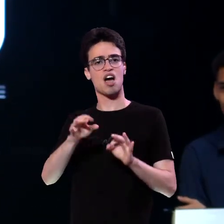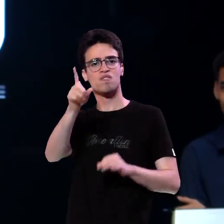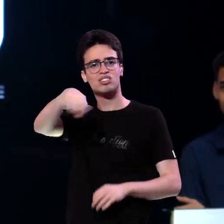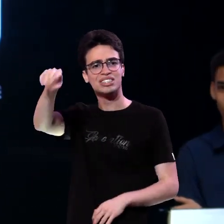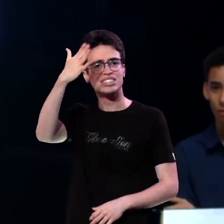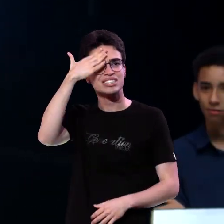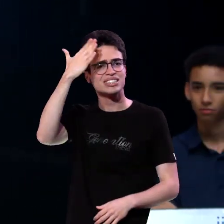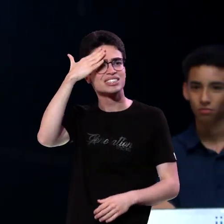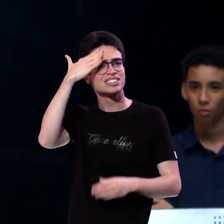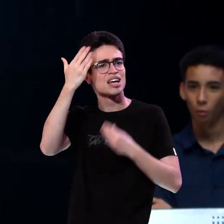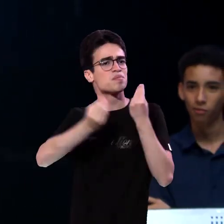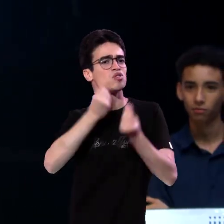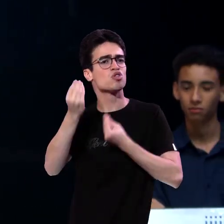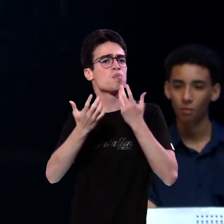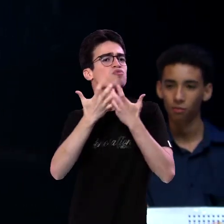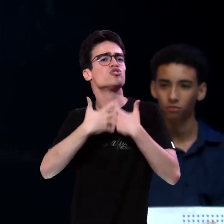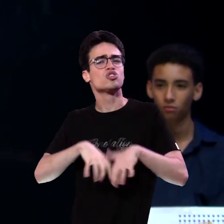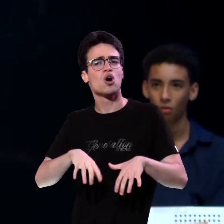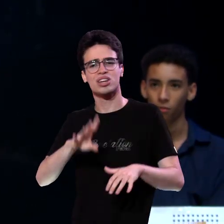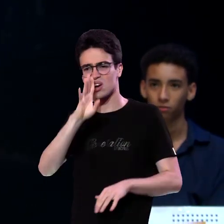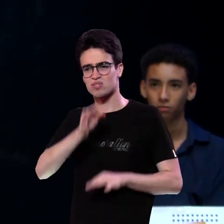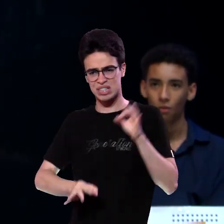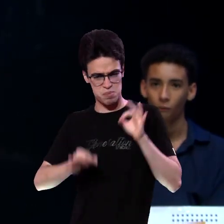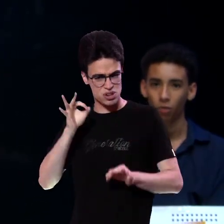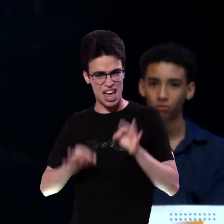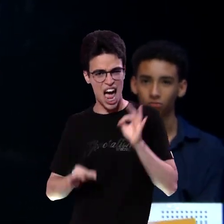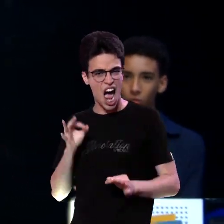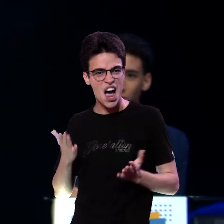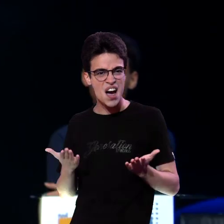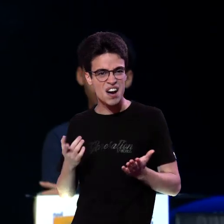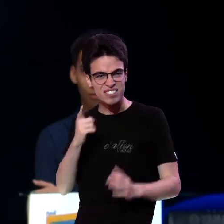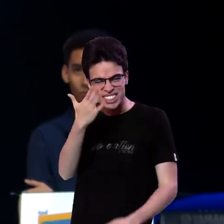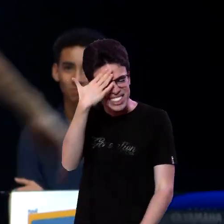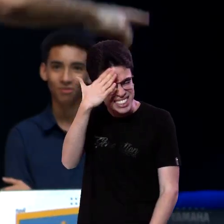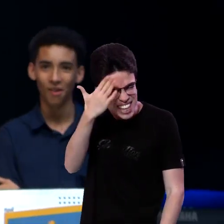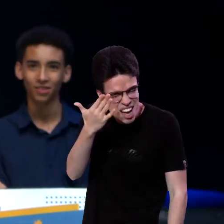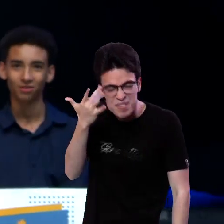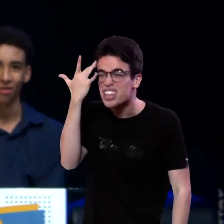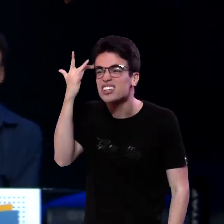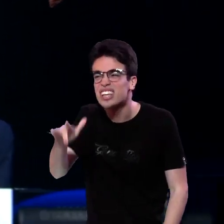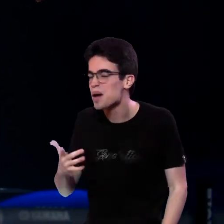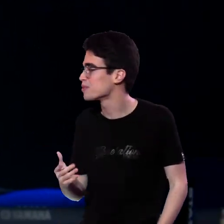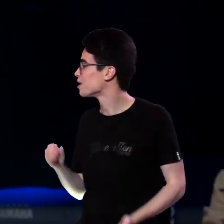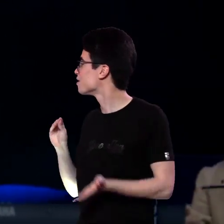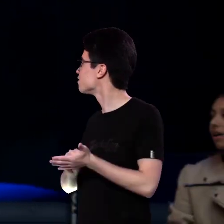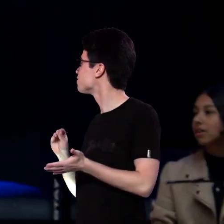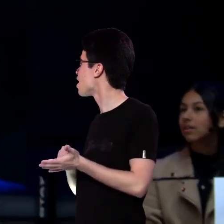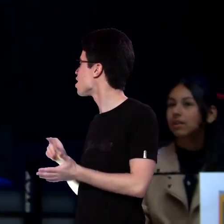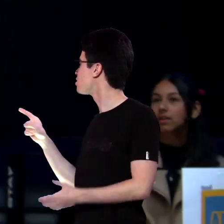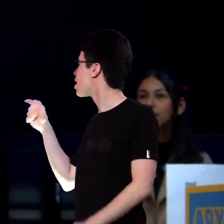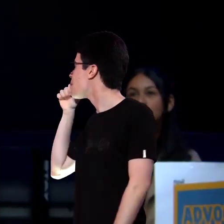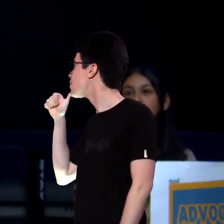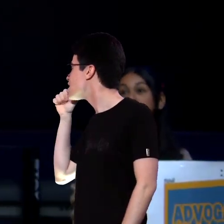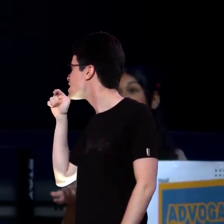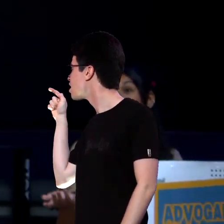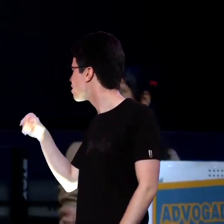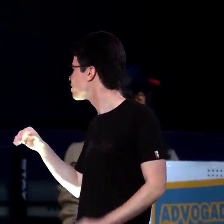tribunal? Sabe mesmo? Não sabe, né? Tá faltando um aqui. A menina não